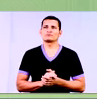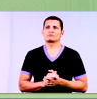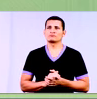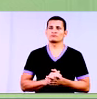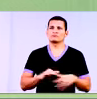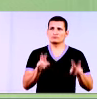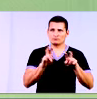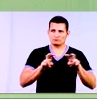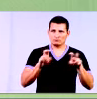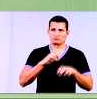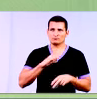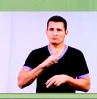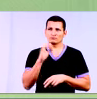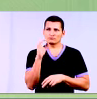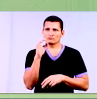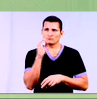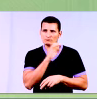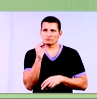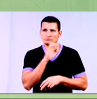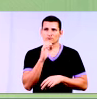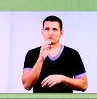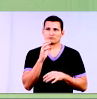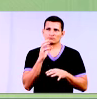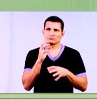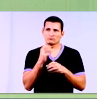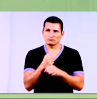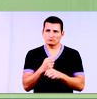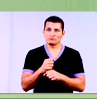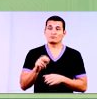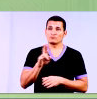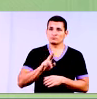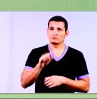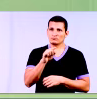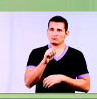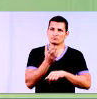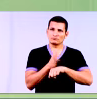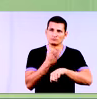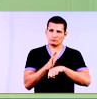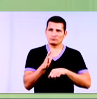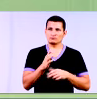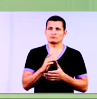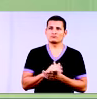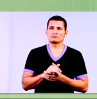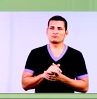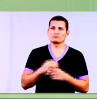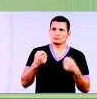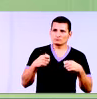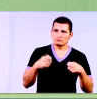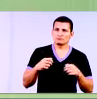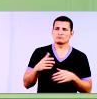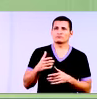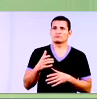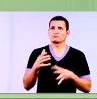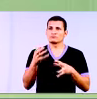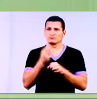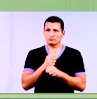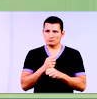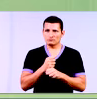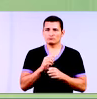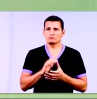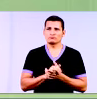velocidade de processamento. Então eu uso aqui para atividades repetitivas, com necessidade de velocidade de processamento,